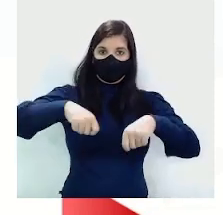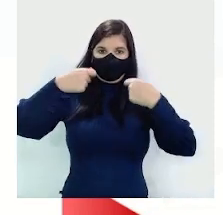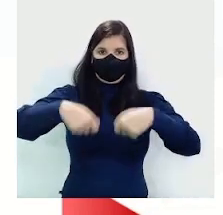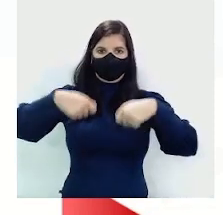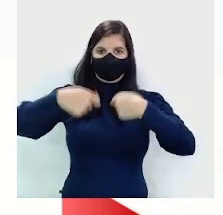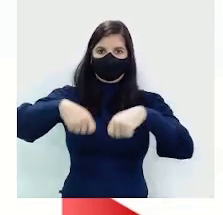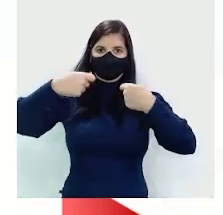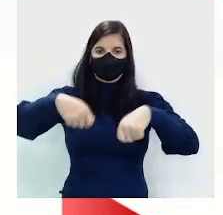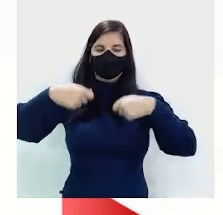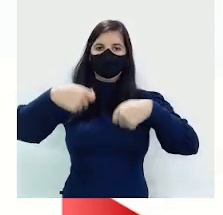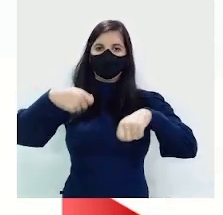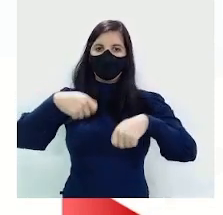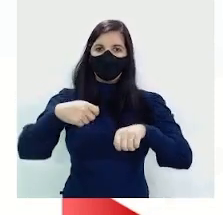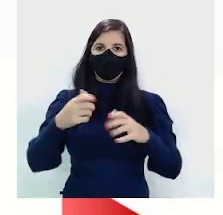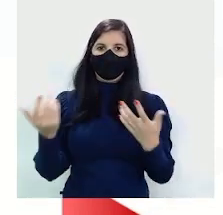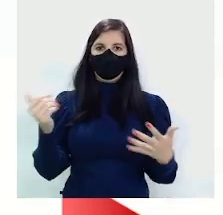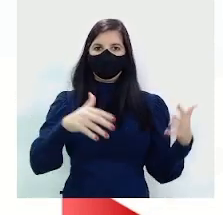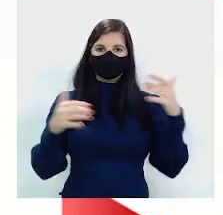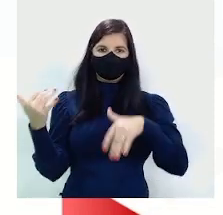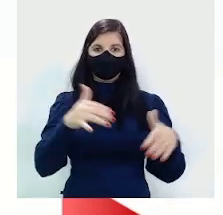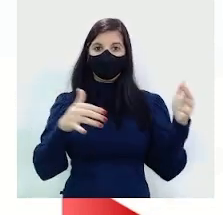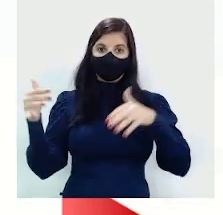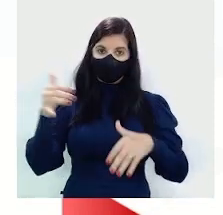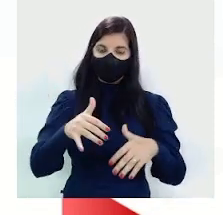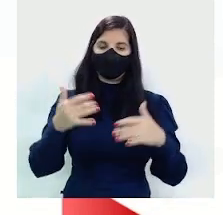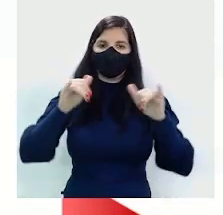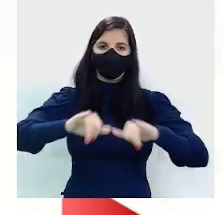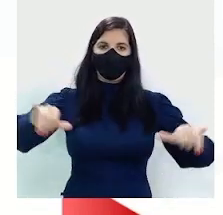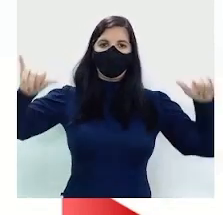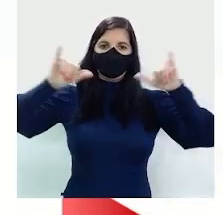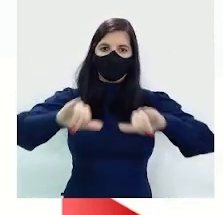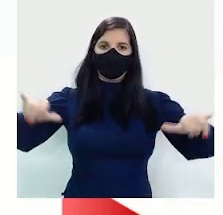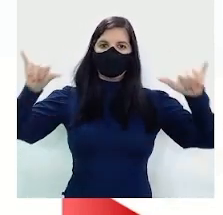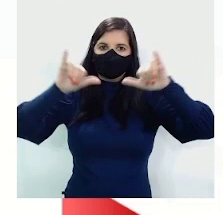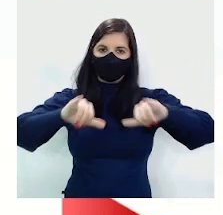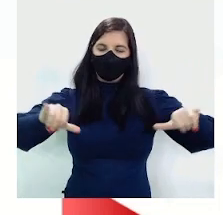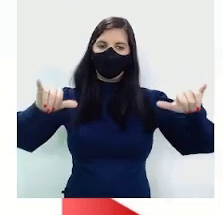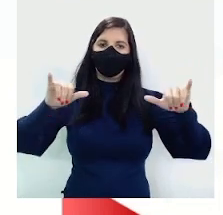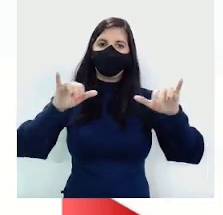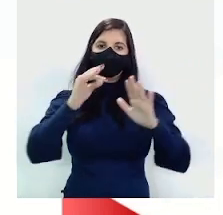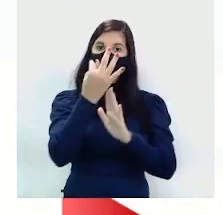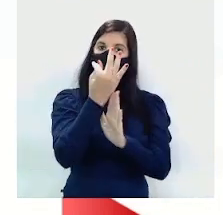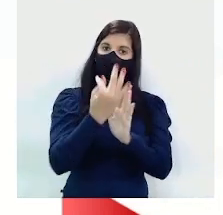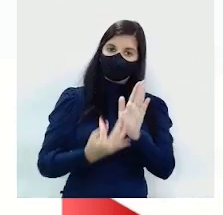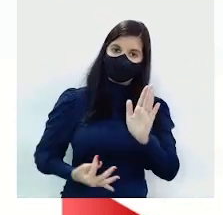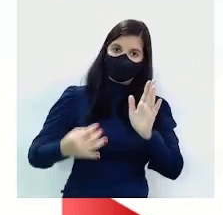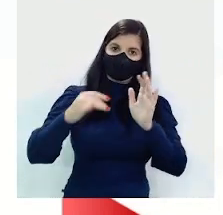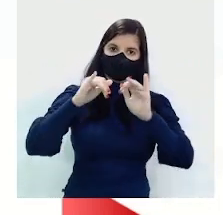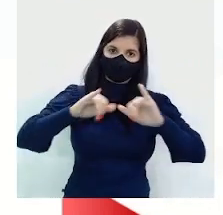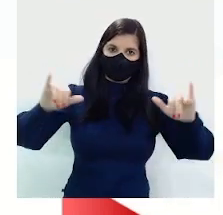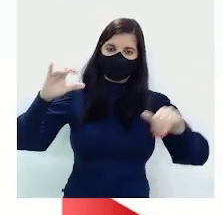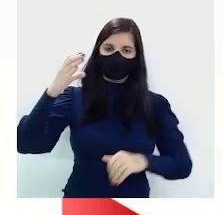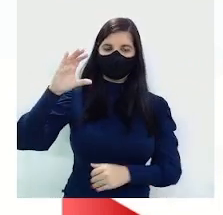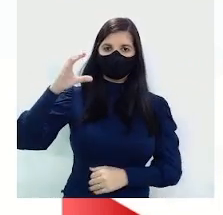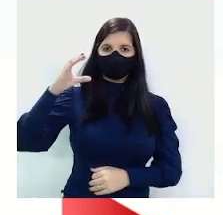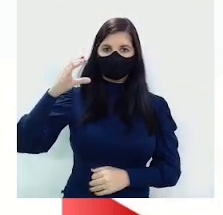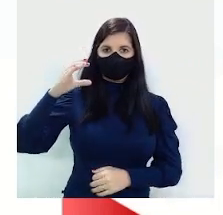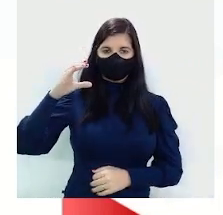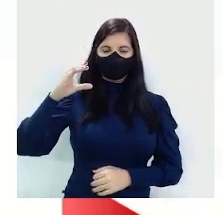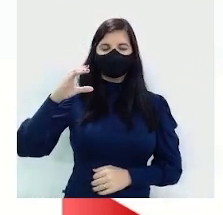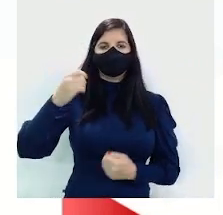necessidade de acessibilizar as informações, os textos de divulgação